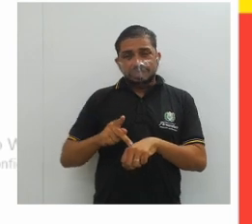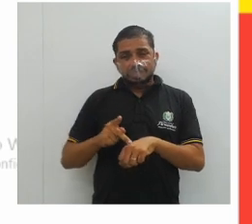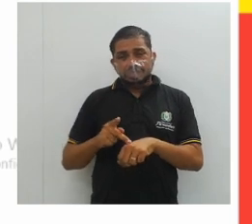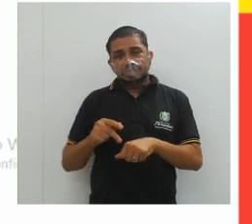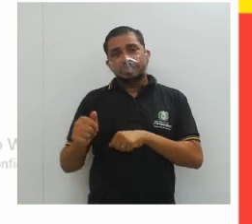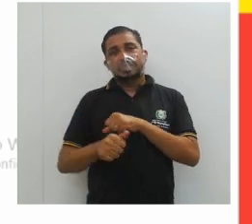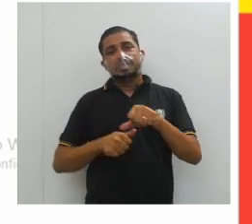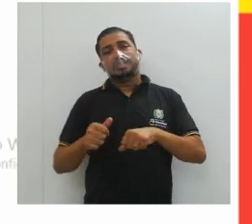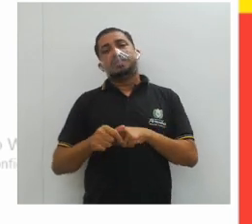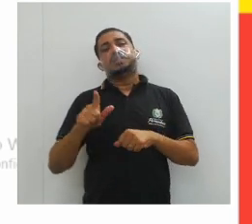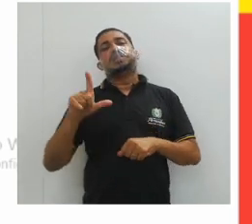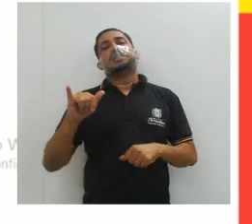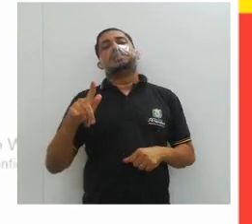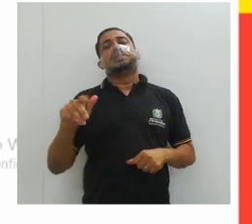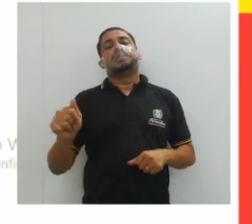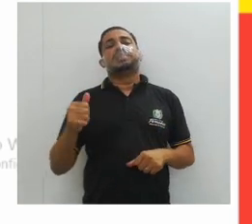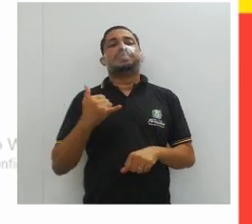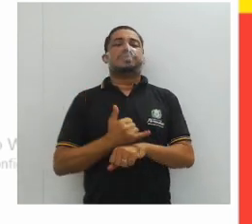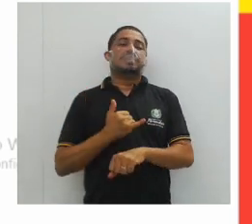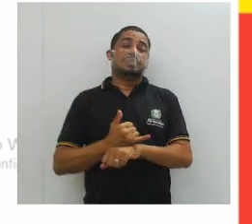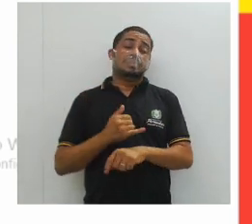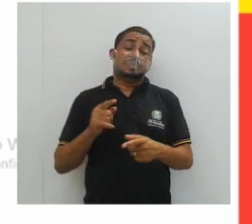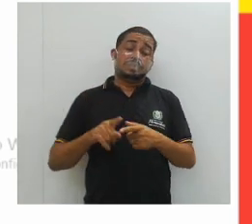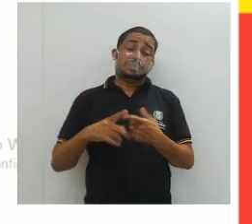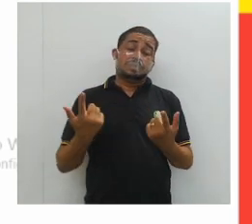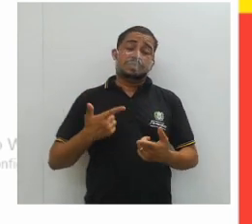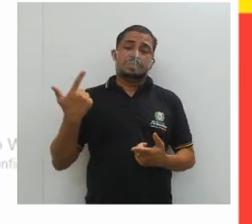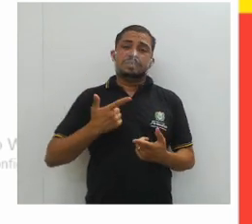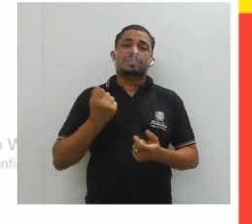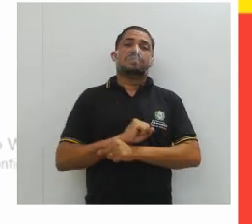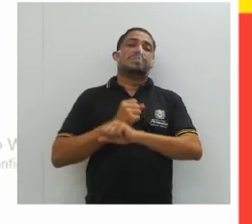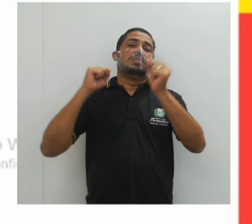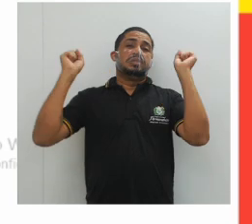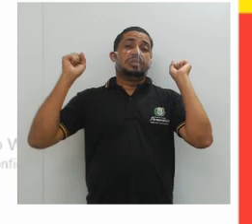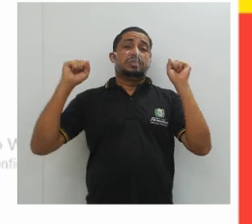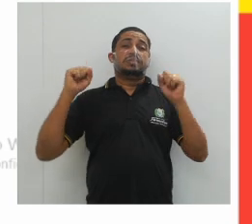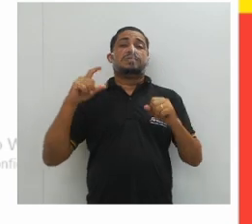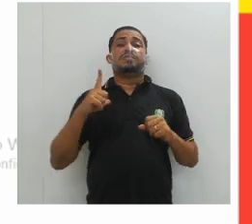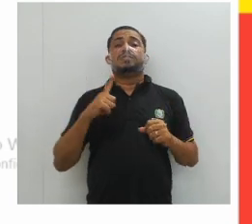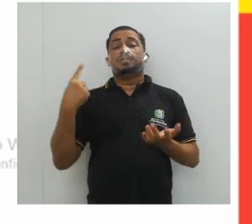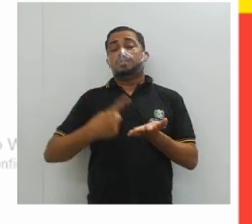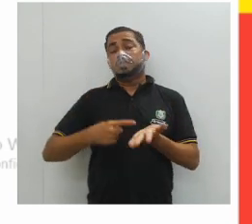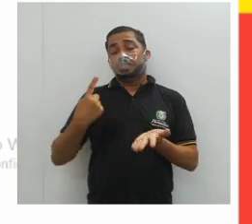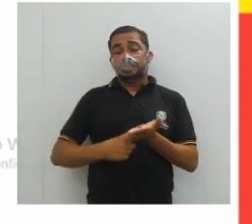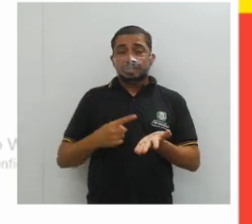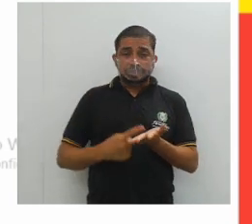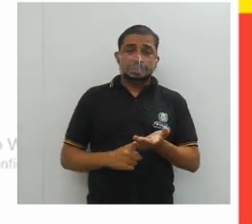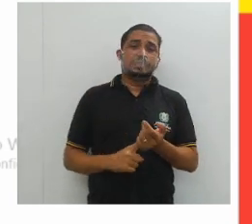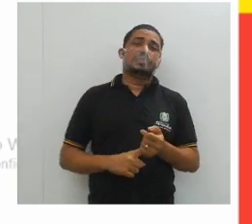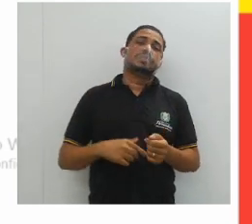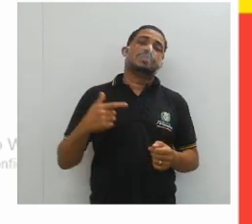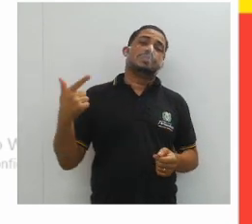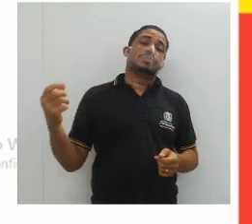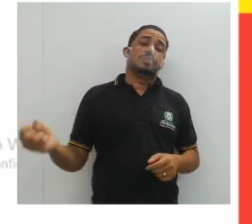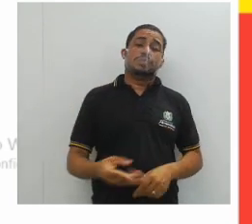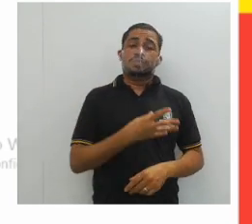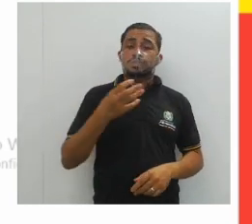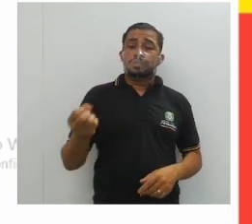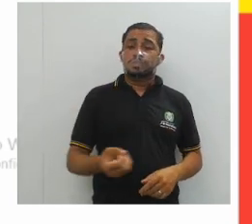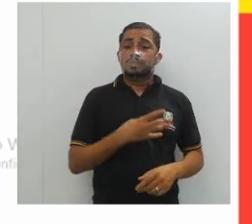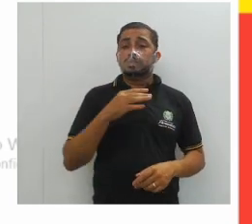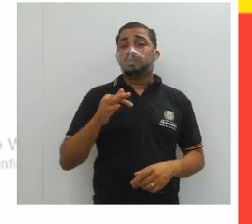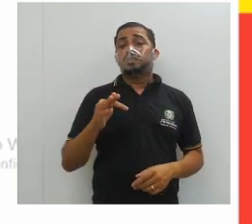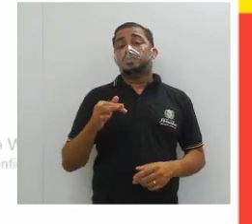em liga de ferro. A segunda Revolução Industrial foi marcada pelas novas fontes de energia, né? Você já